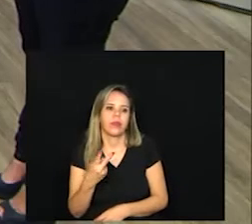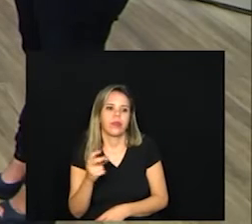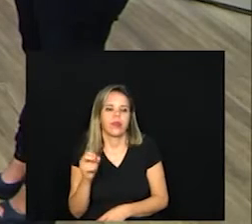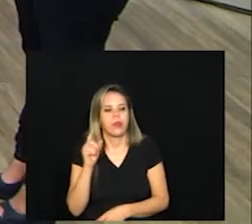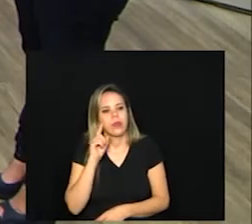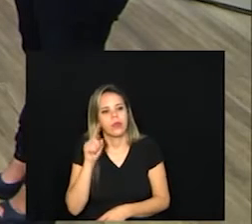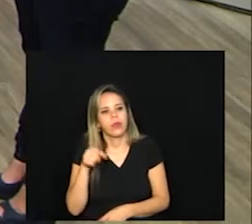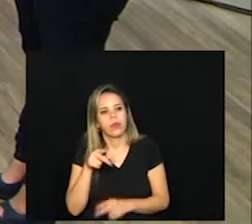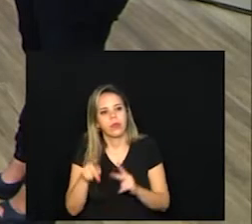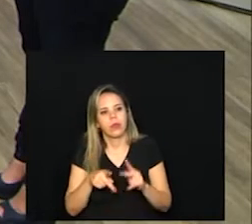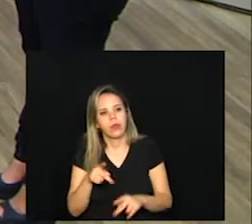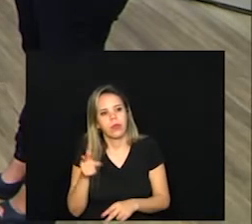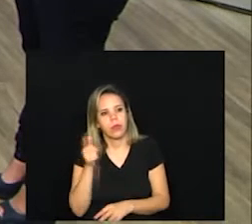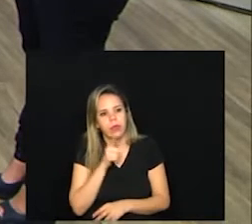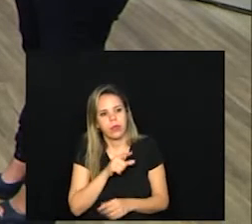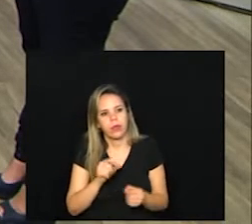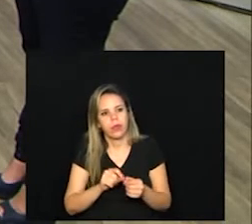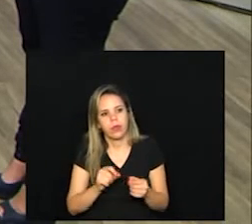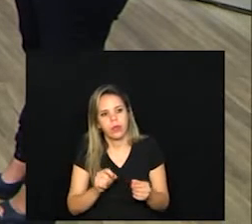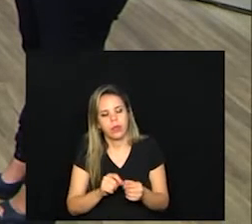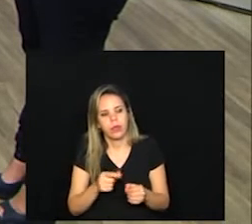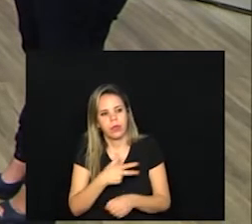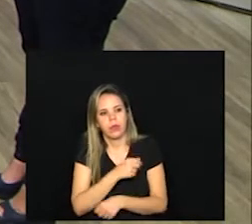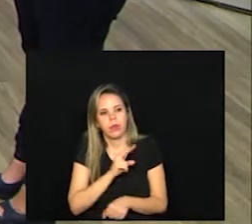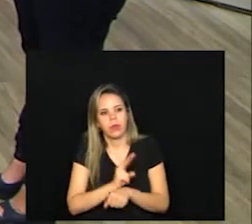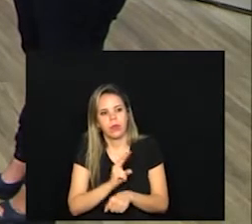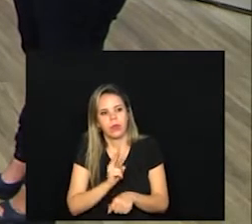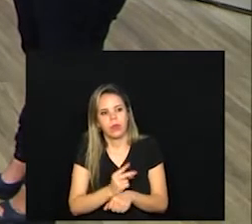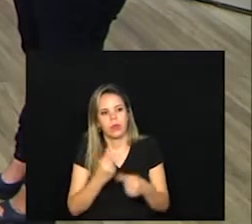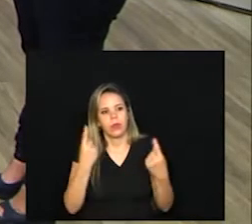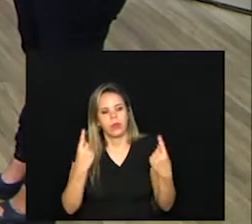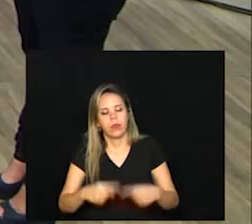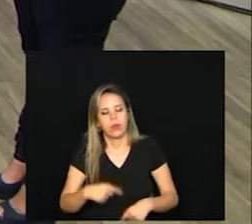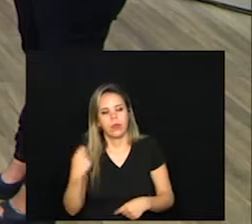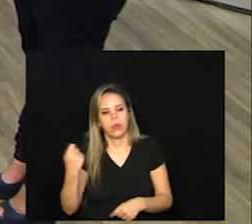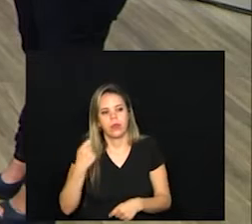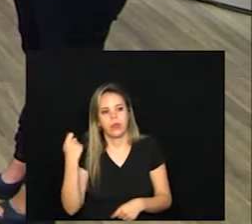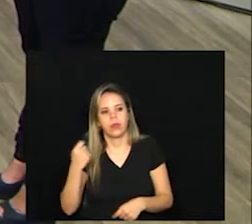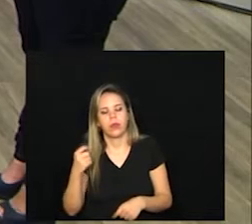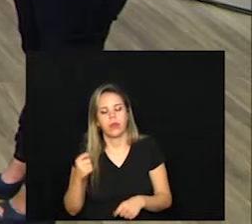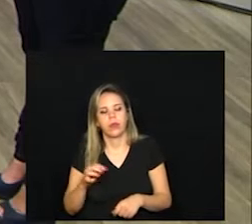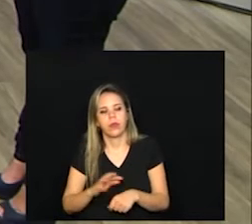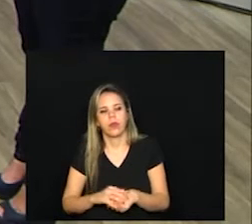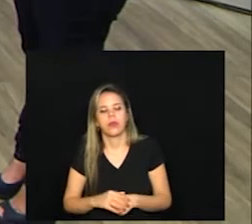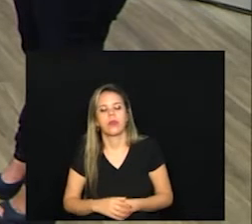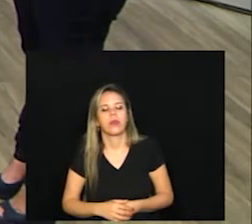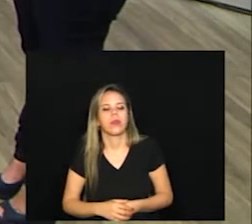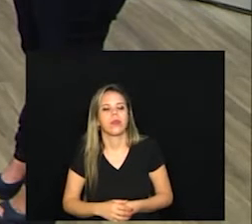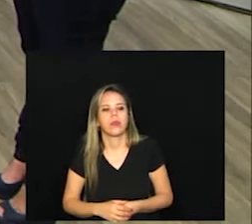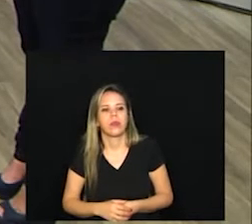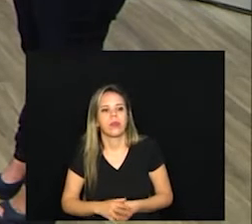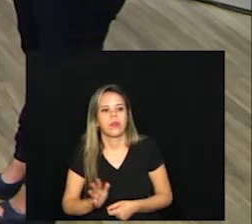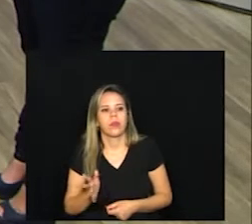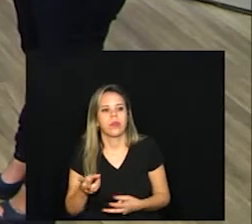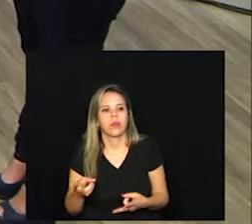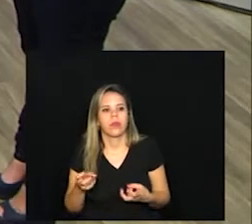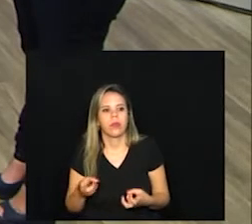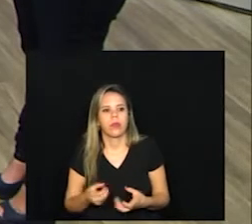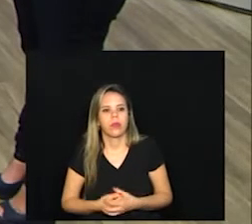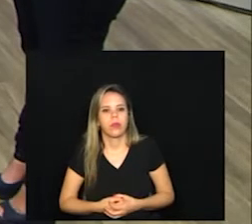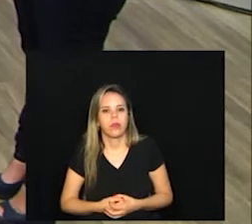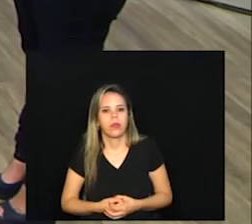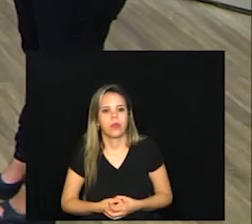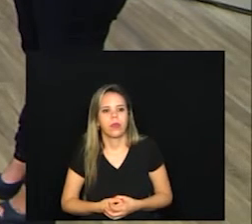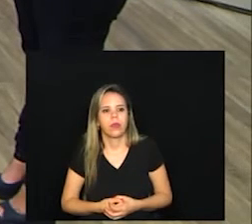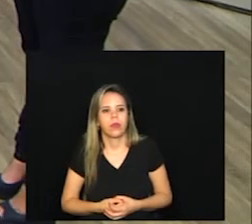dias é que a pessoa consegue ficar imunizada contra a forma mais grave da doença, mas já deu para perceber que